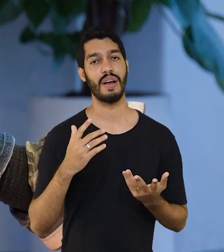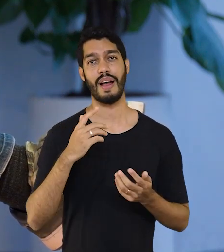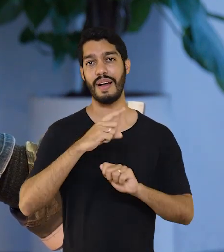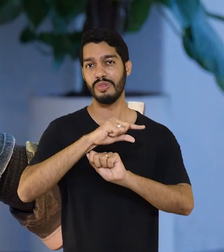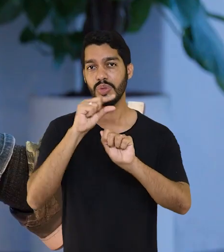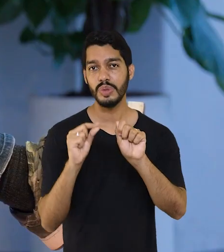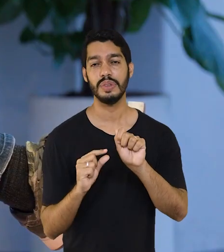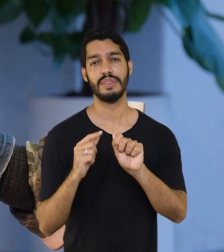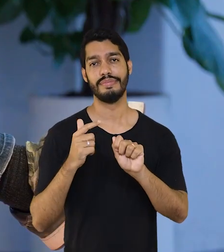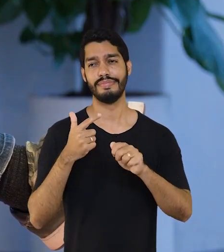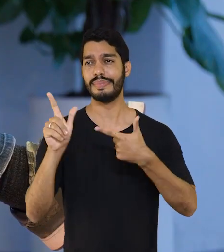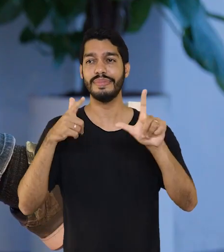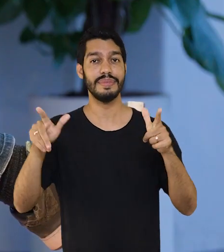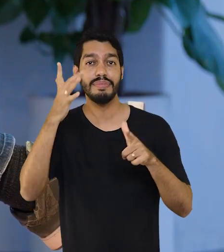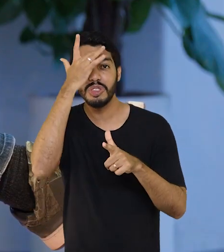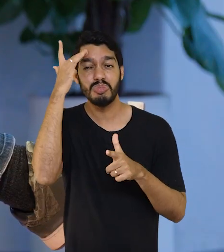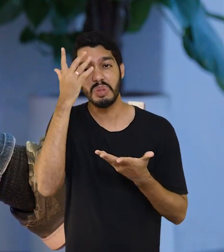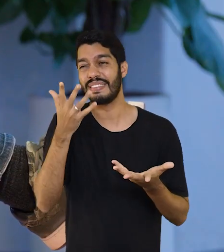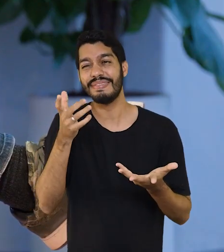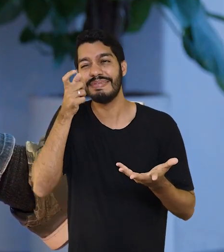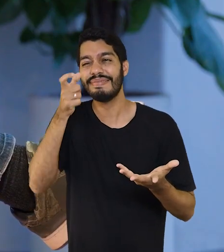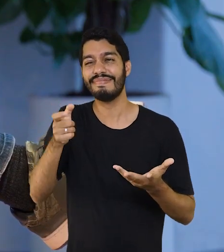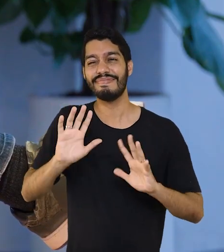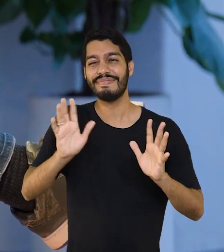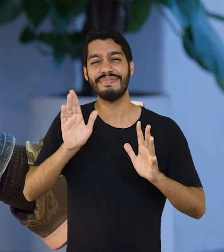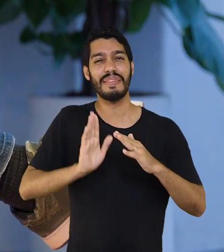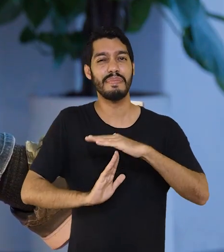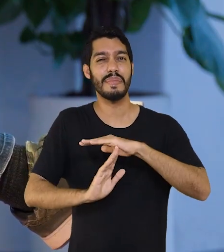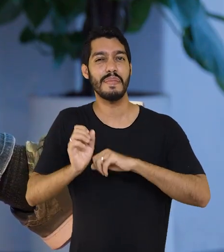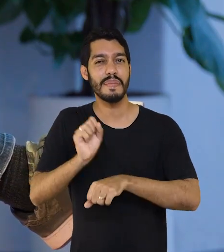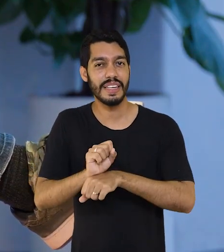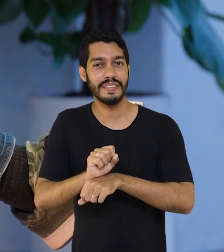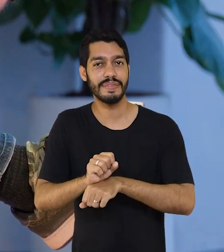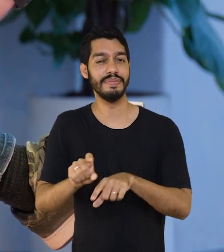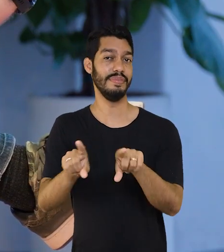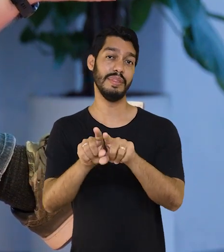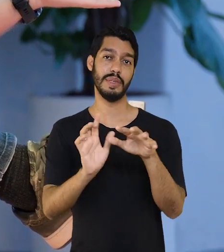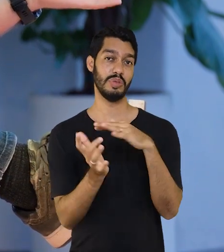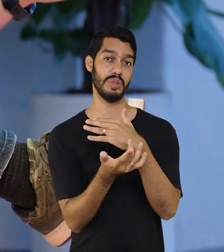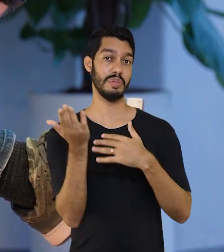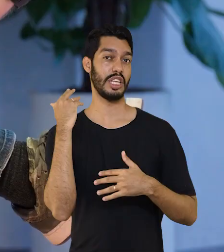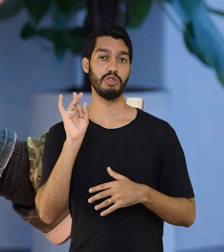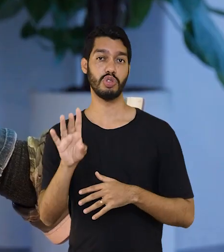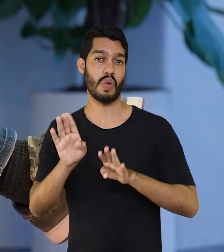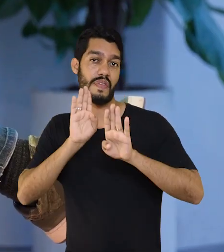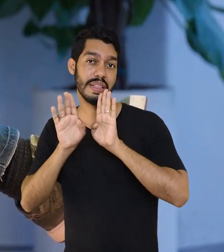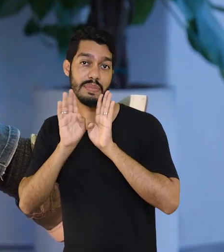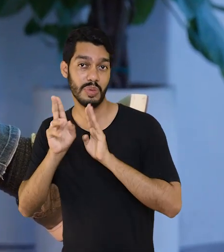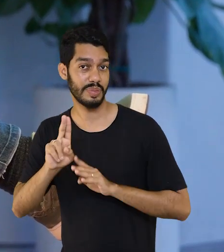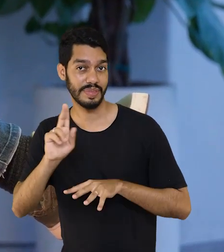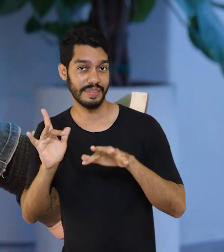esse é um movimento natural que vai acontecer como acontece em toda a tecnologia. Mesma coisa com redes sociais. A gente antes só